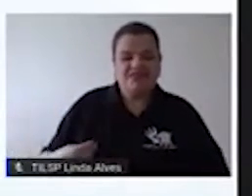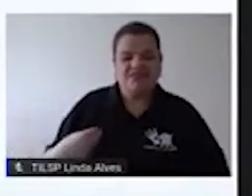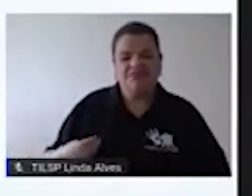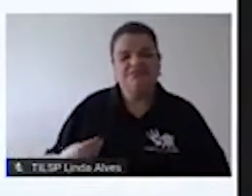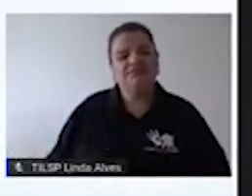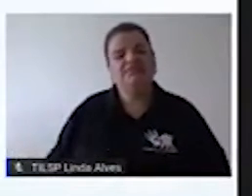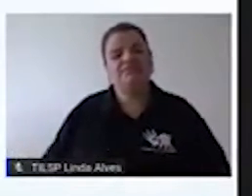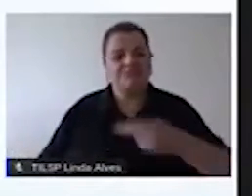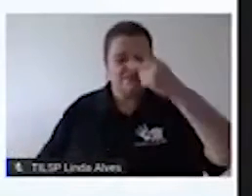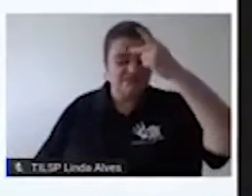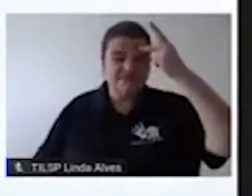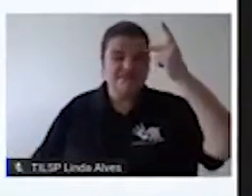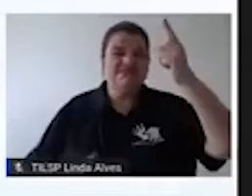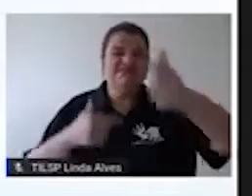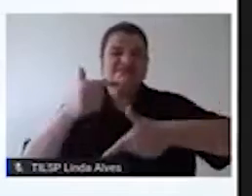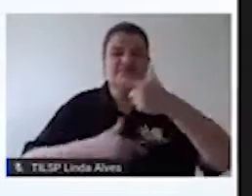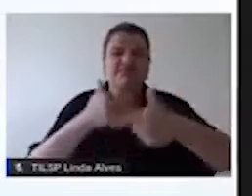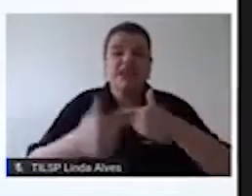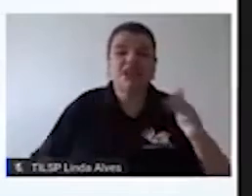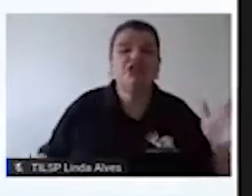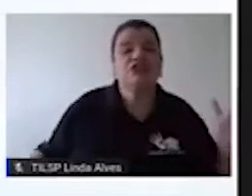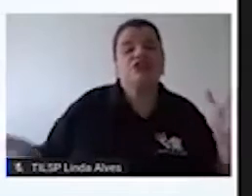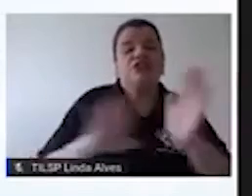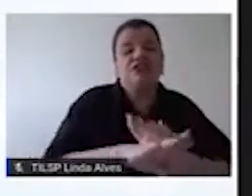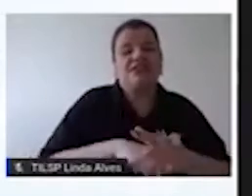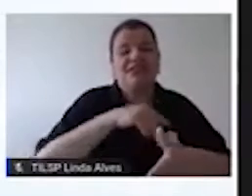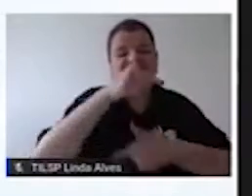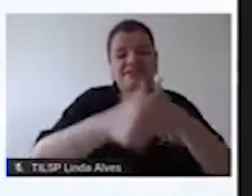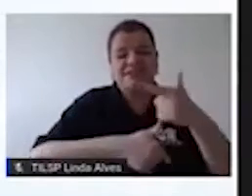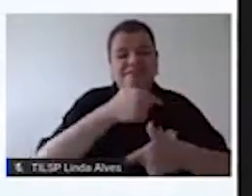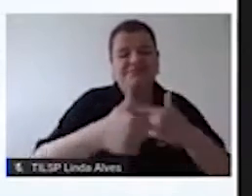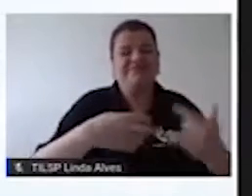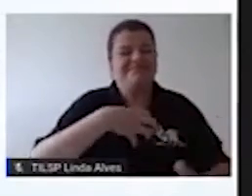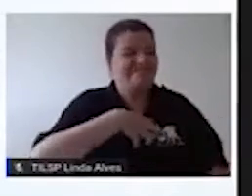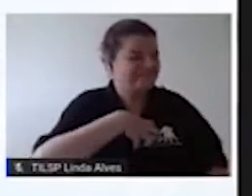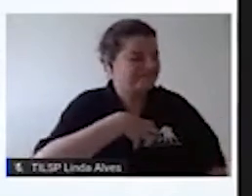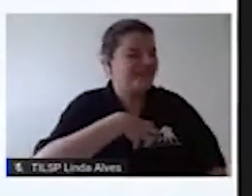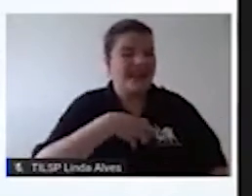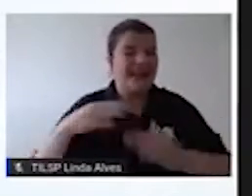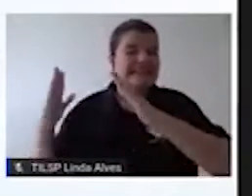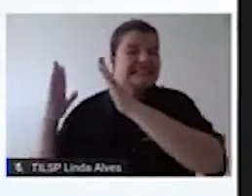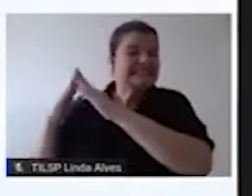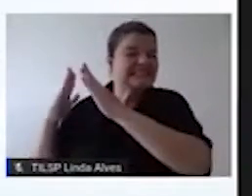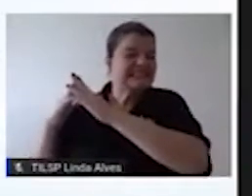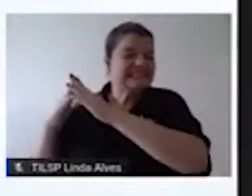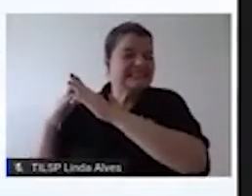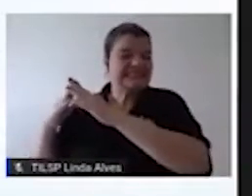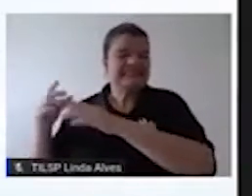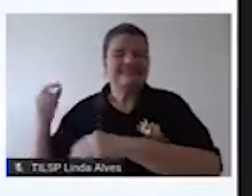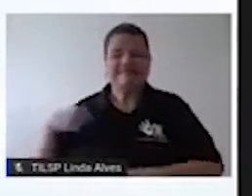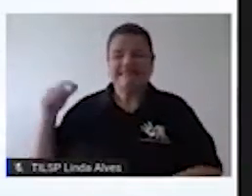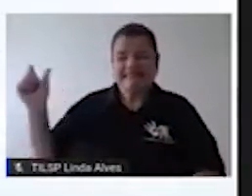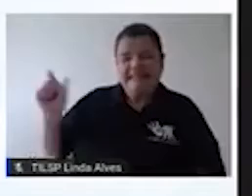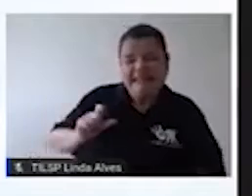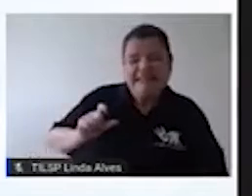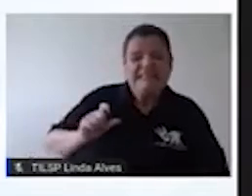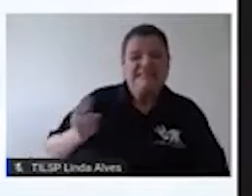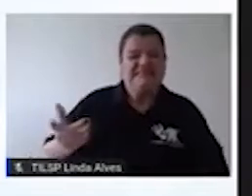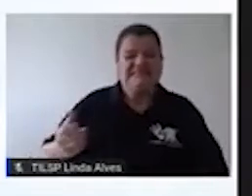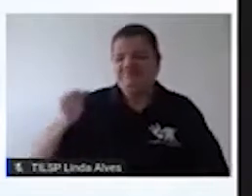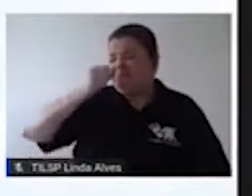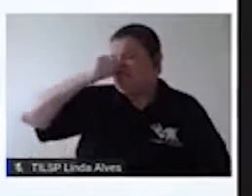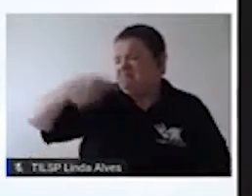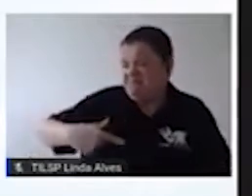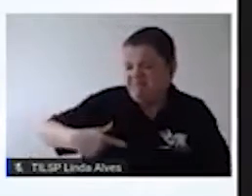trabalhadora, quando ela chega no local de trabalho, depois de ter vivido uma situação dessa, um xingamento,